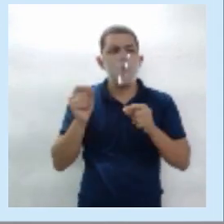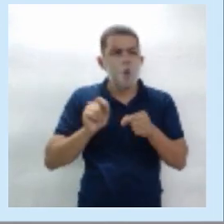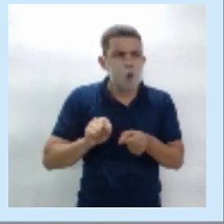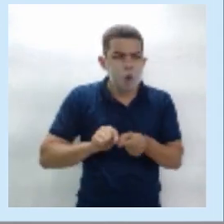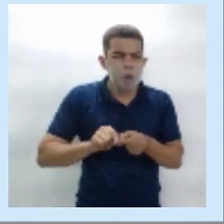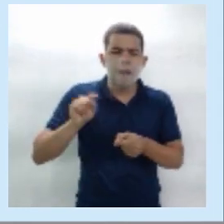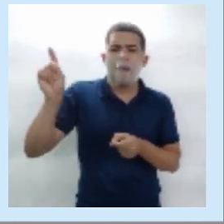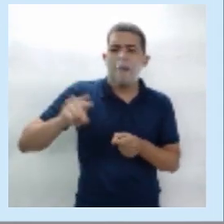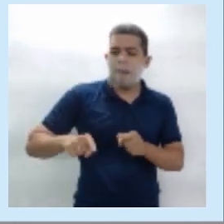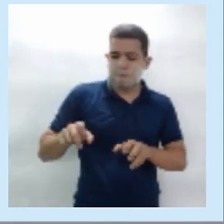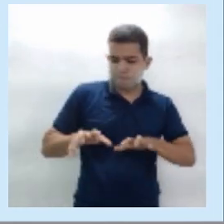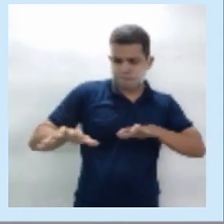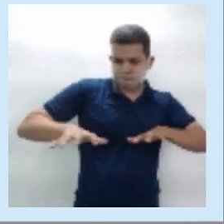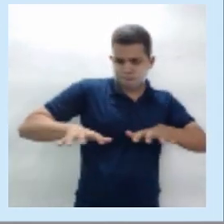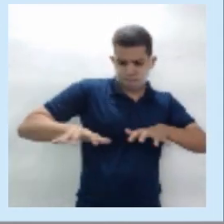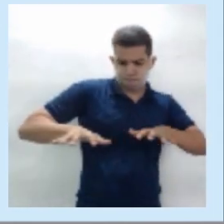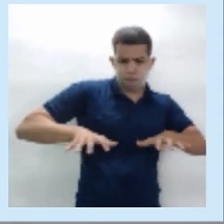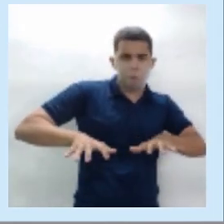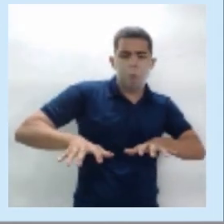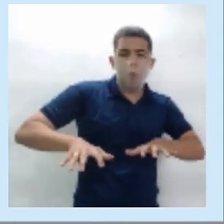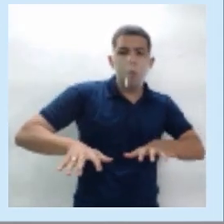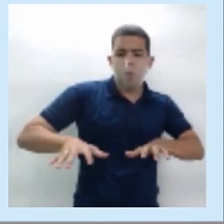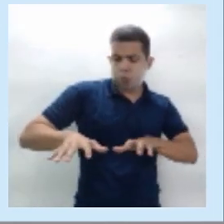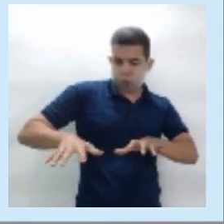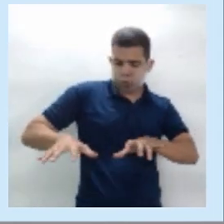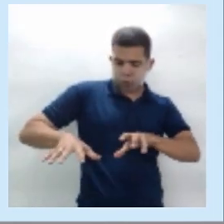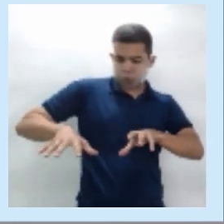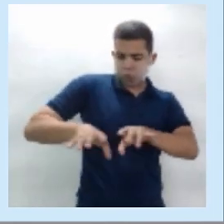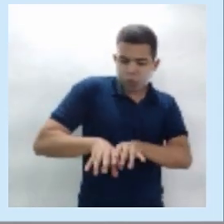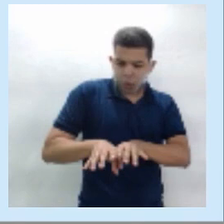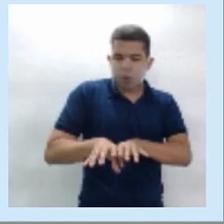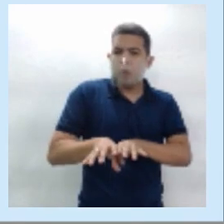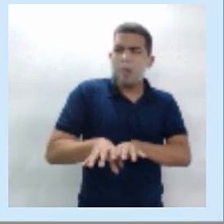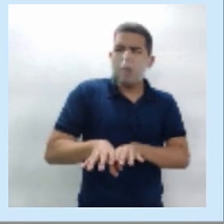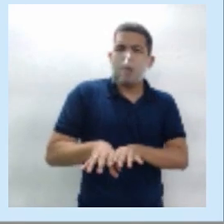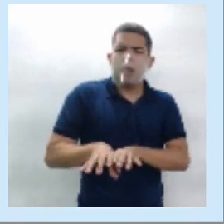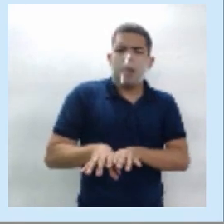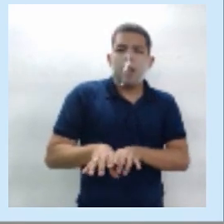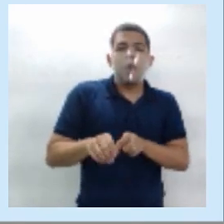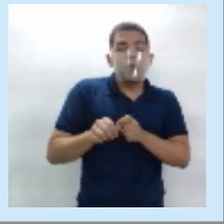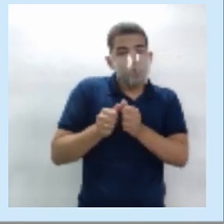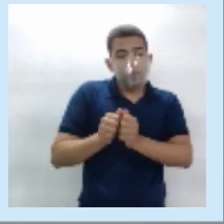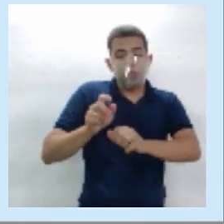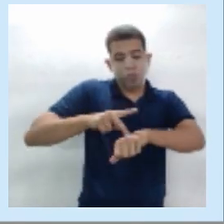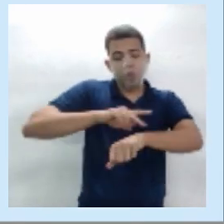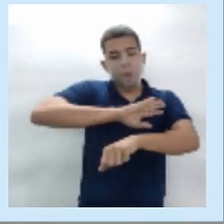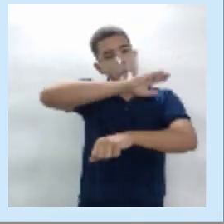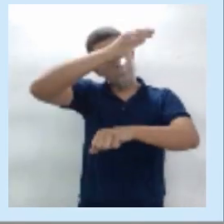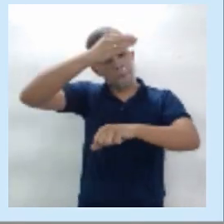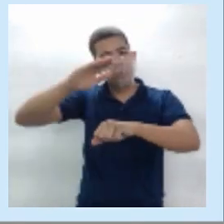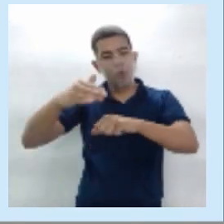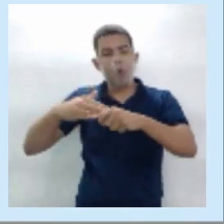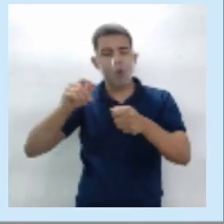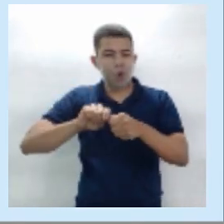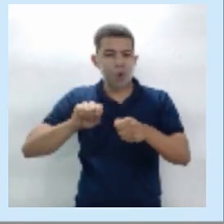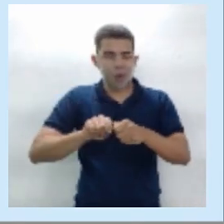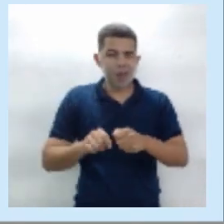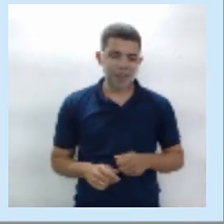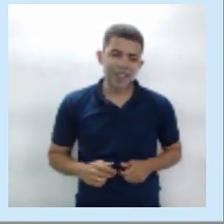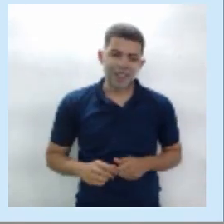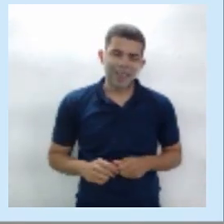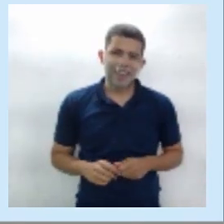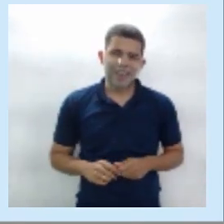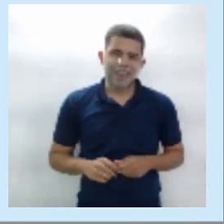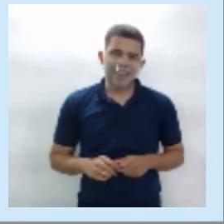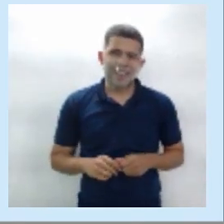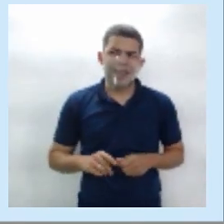por essas placas tectônicas que se juntaram e formaram essas montanhas. E lá se encontraram,